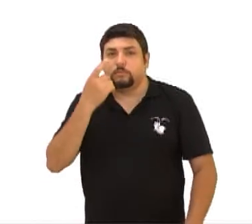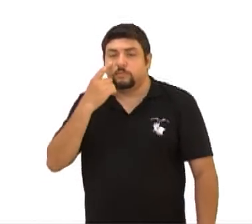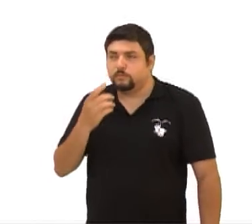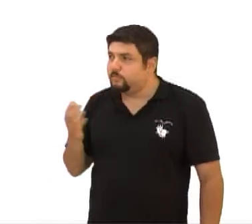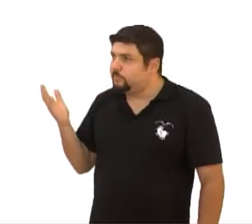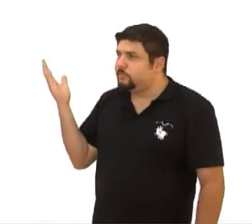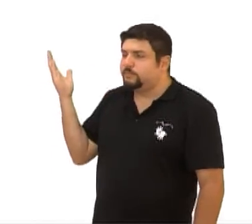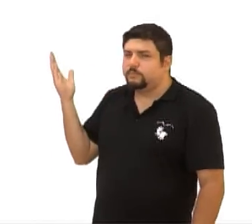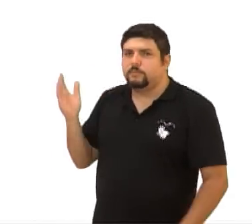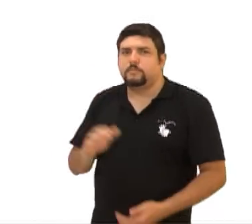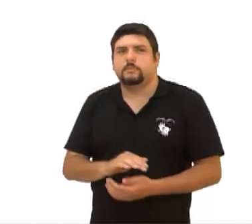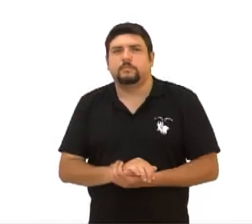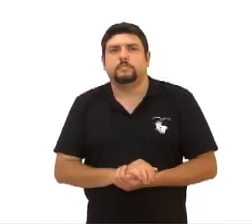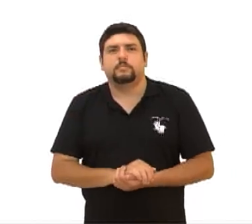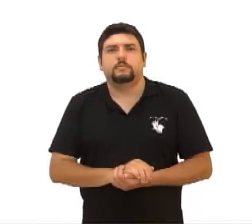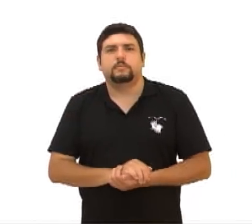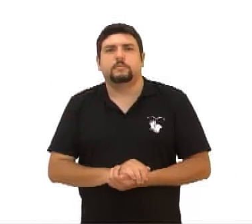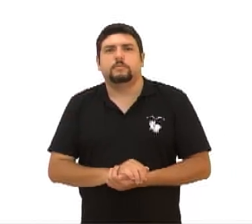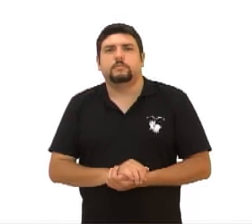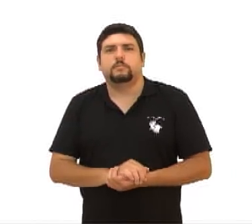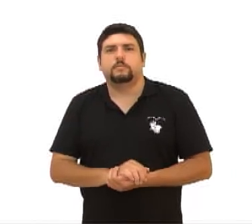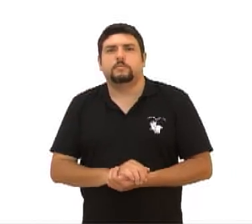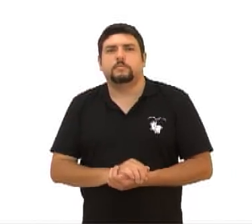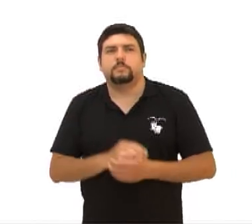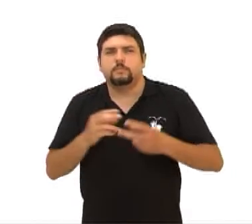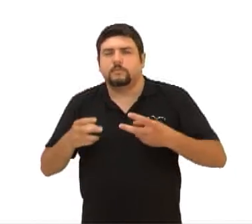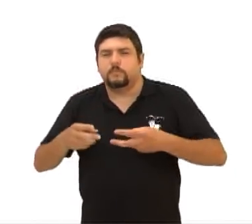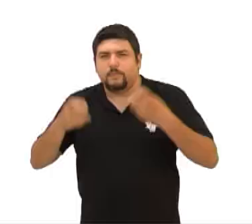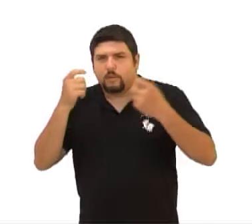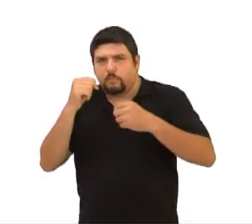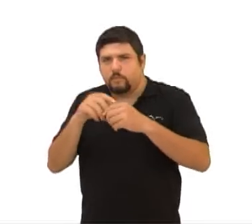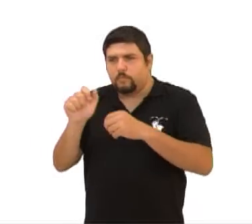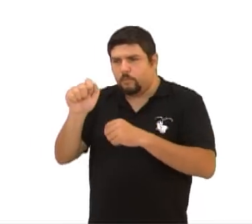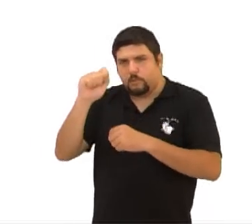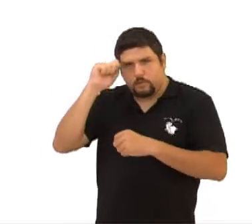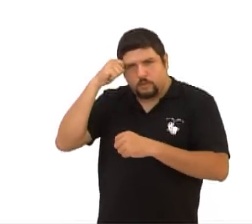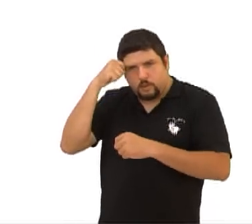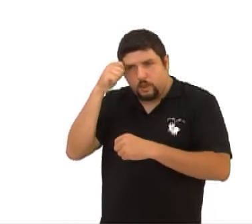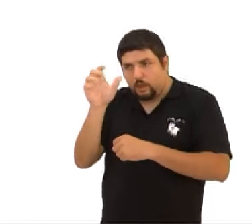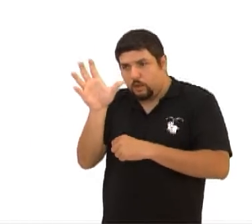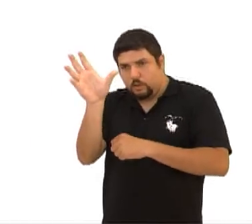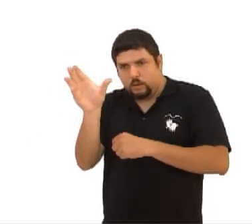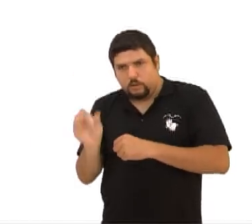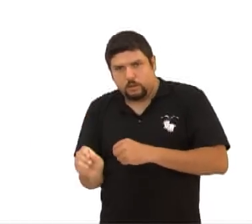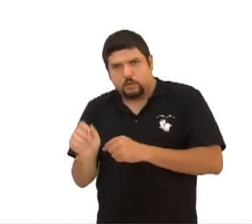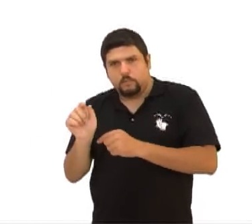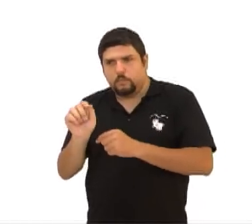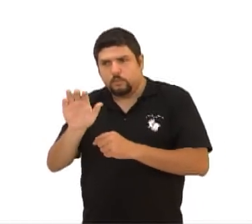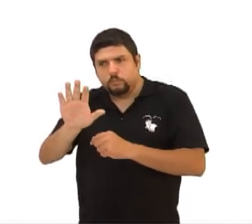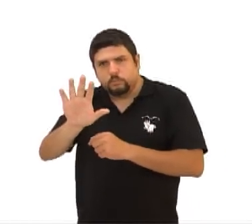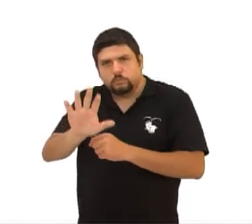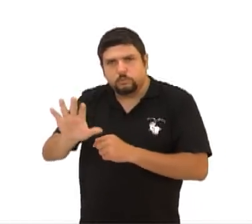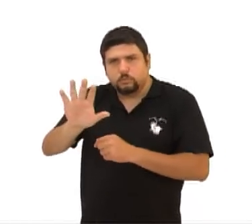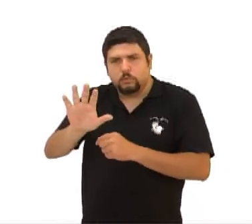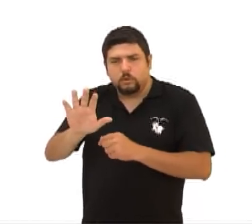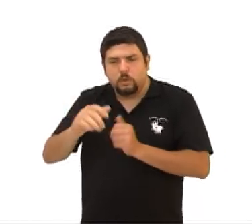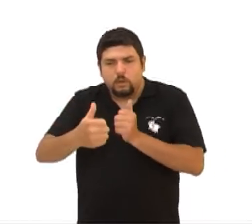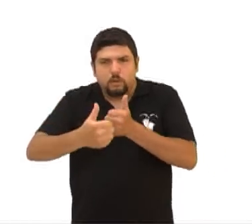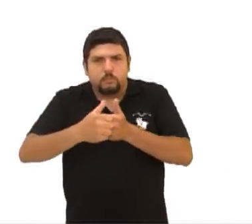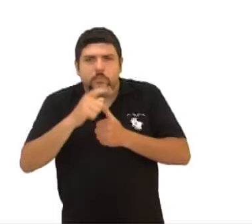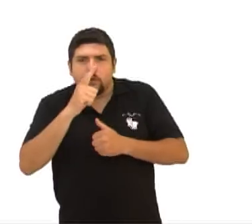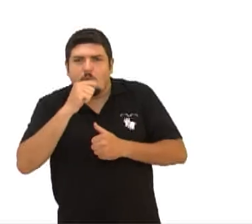da urbanização da África, né? Na África subsaariana, temos aqui algumas regiões litorâneas que são bem